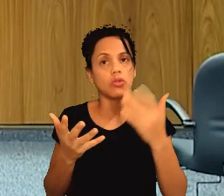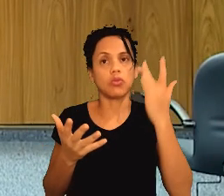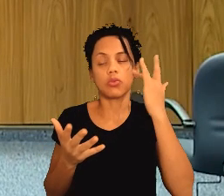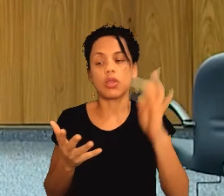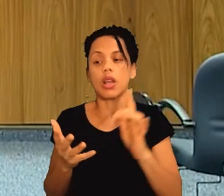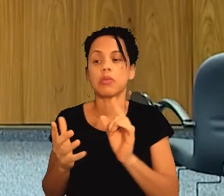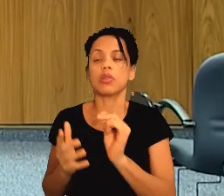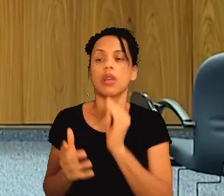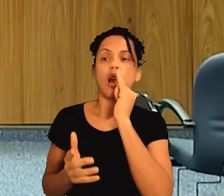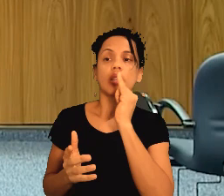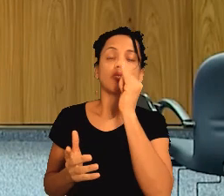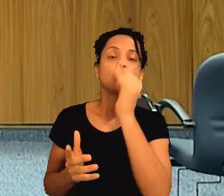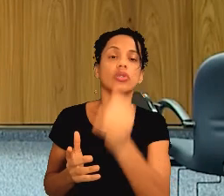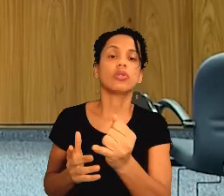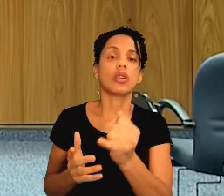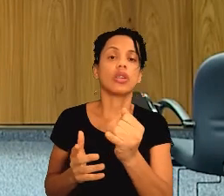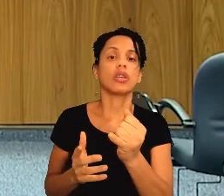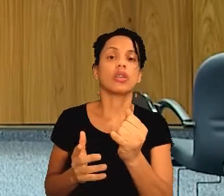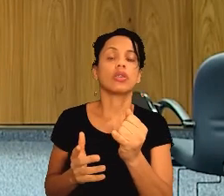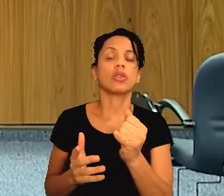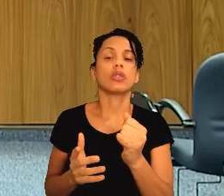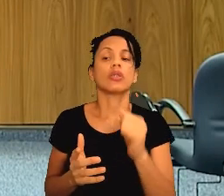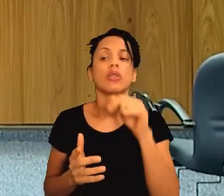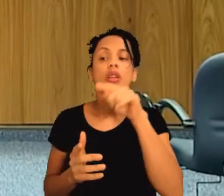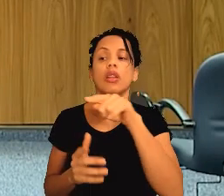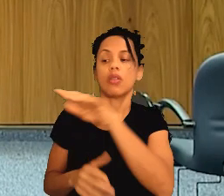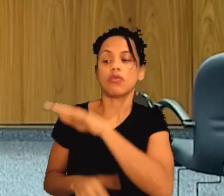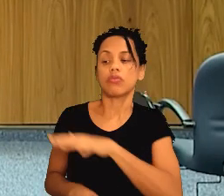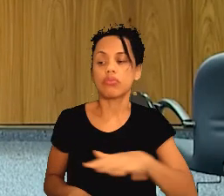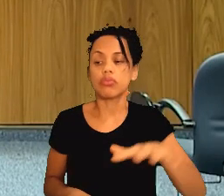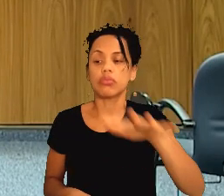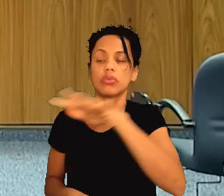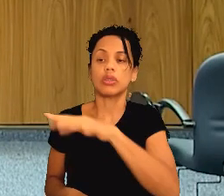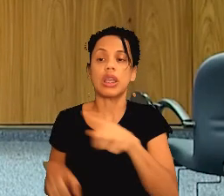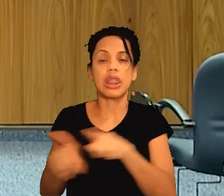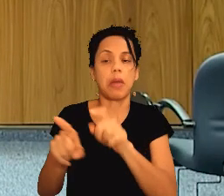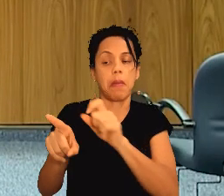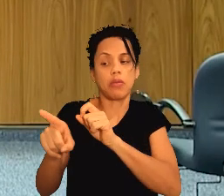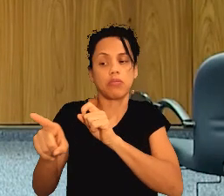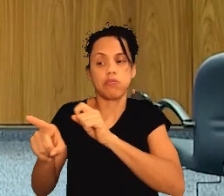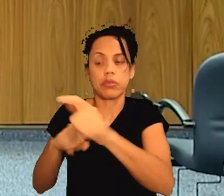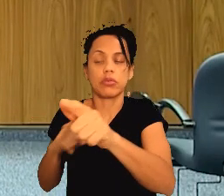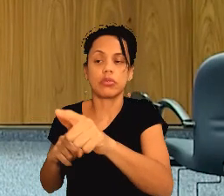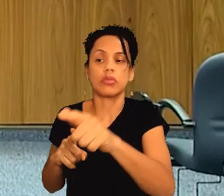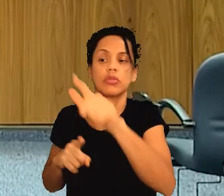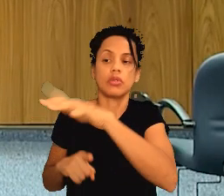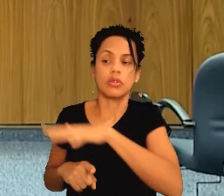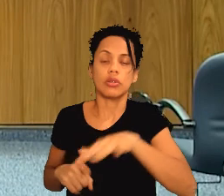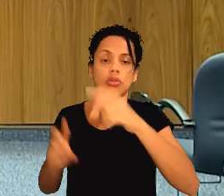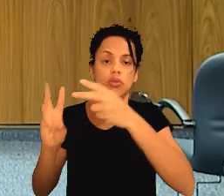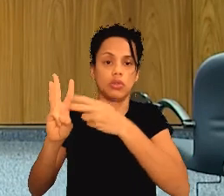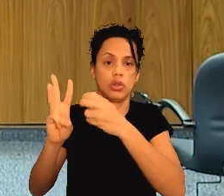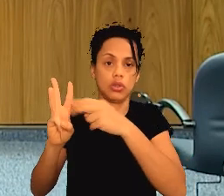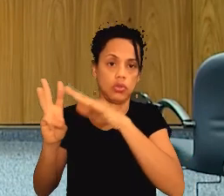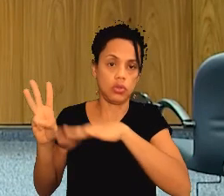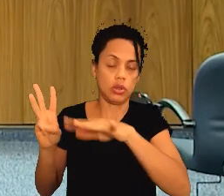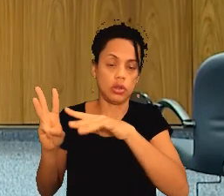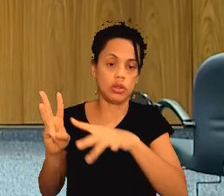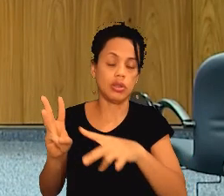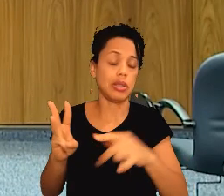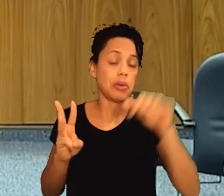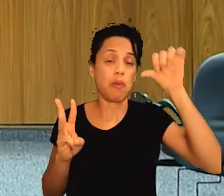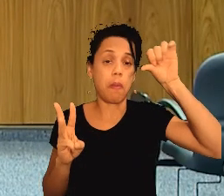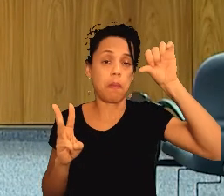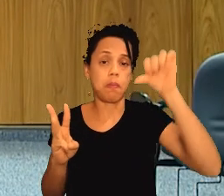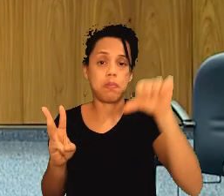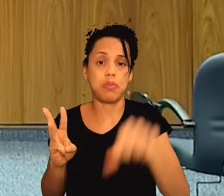ou dizer que o esbulho territorial e a expulsão dos indígenas dos seus territórios é que